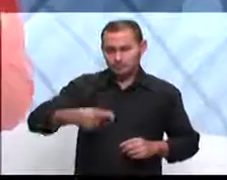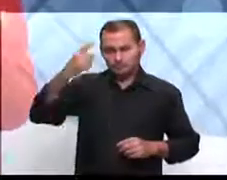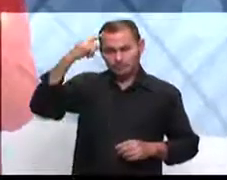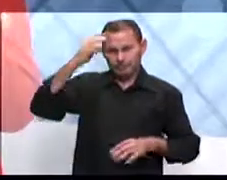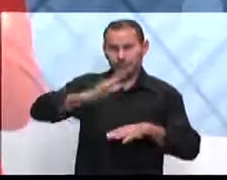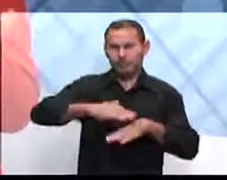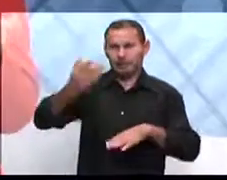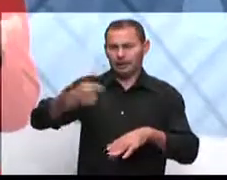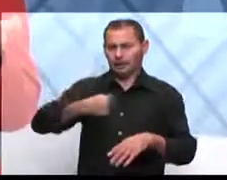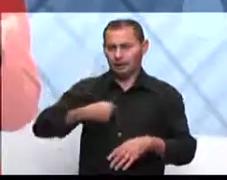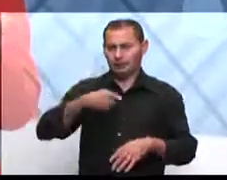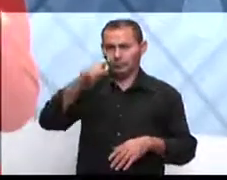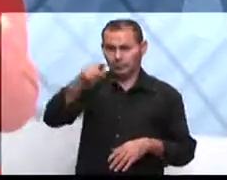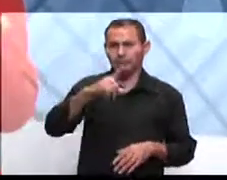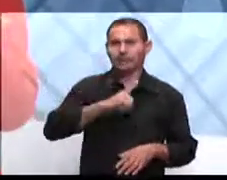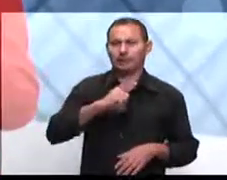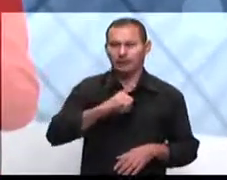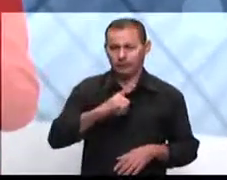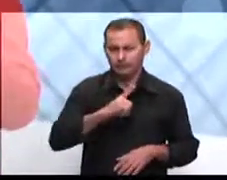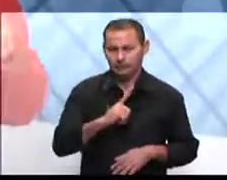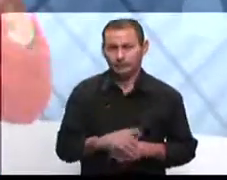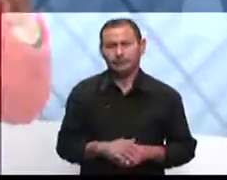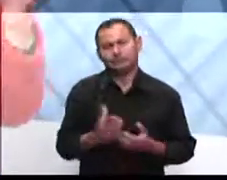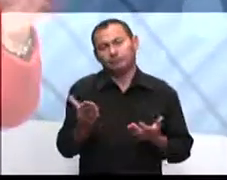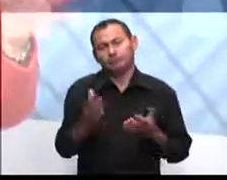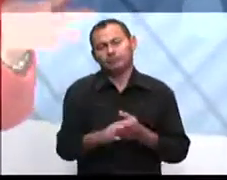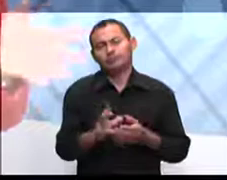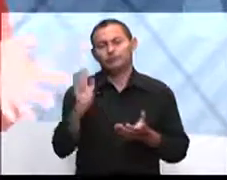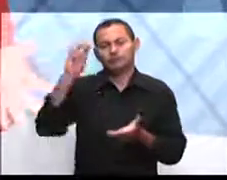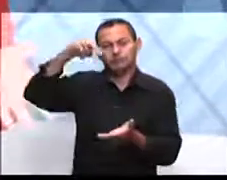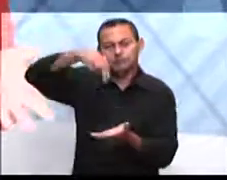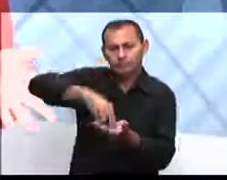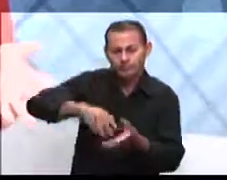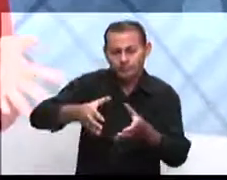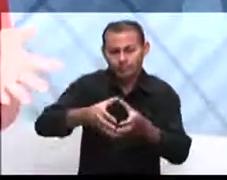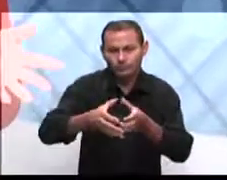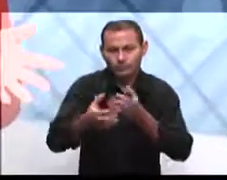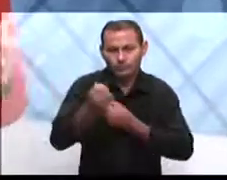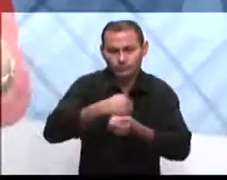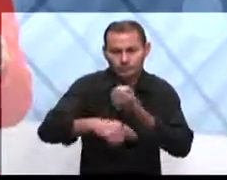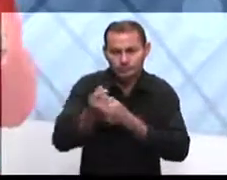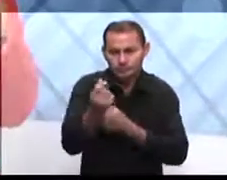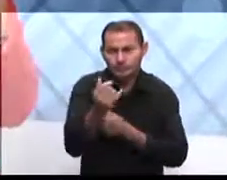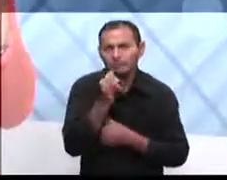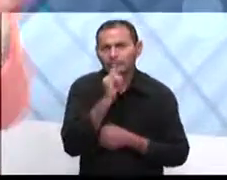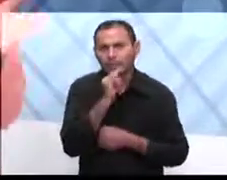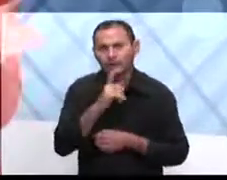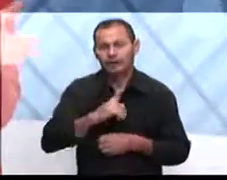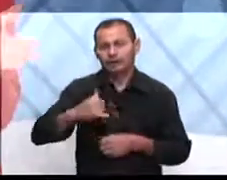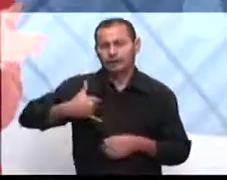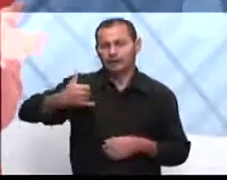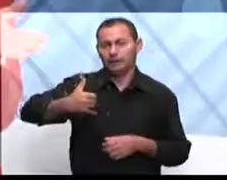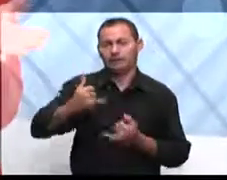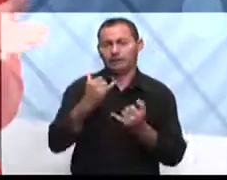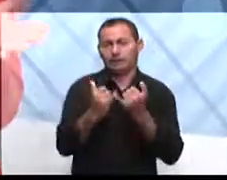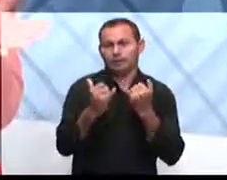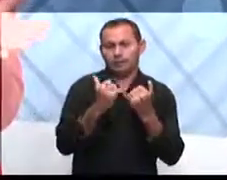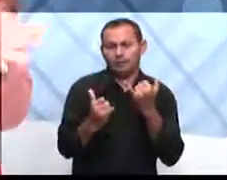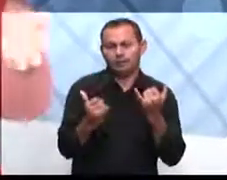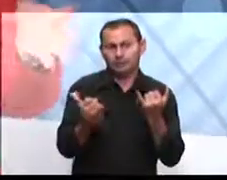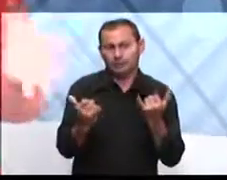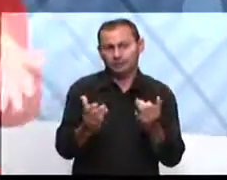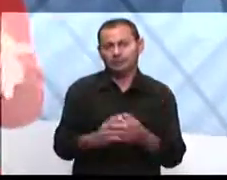Por mais que eu e você, a gente tenha, né, de repente, pertença à mesma classe econômica, por exemplo, ou tenha idades parecidas,